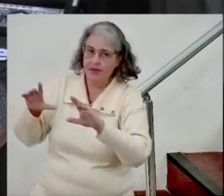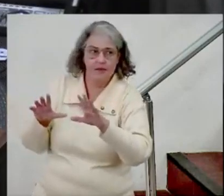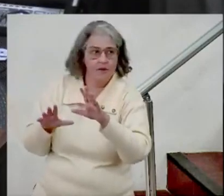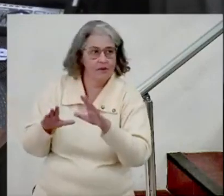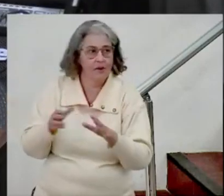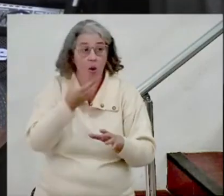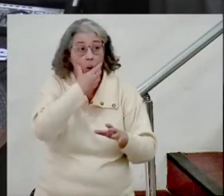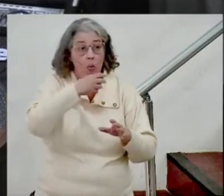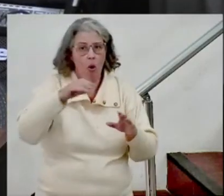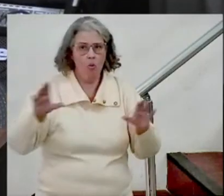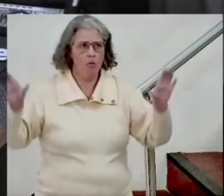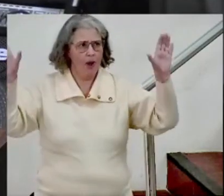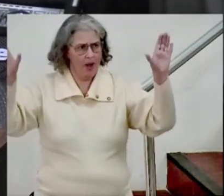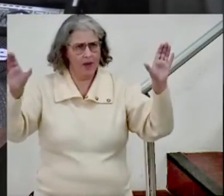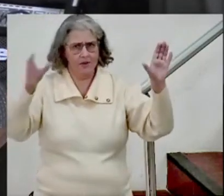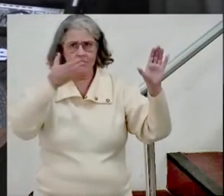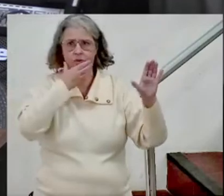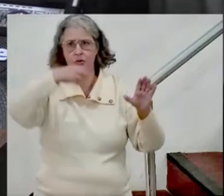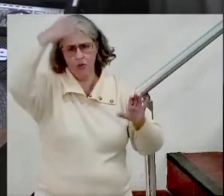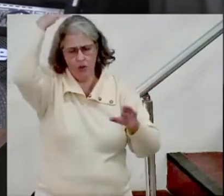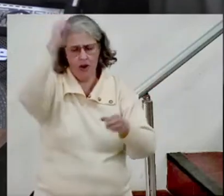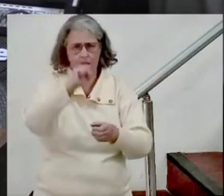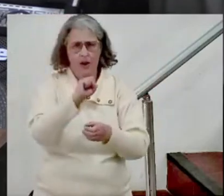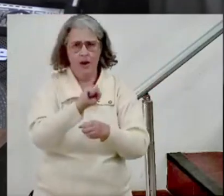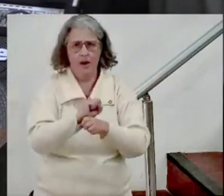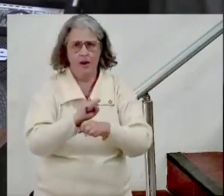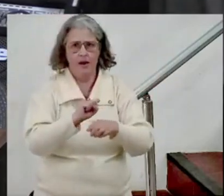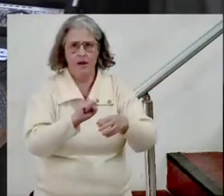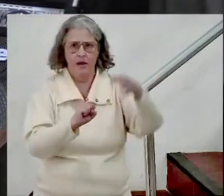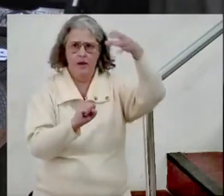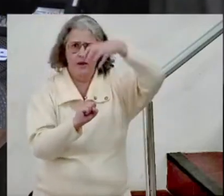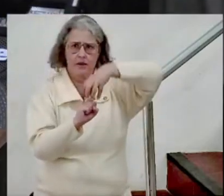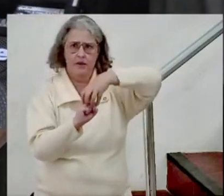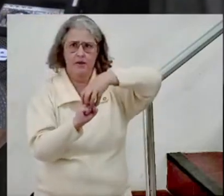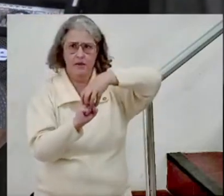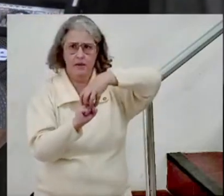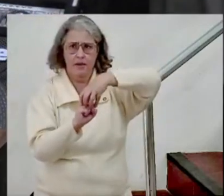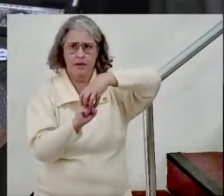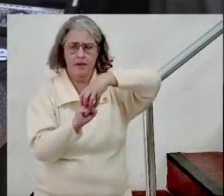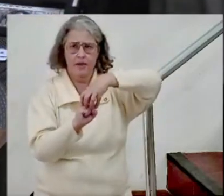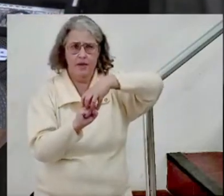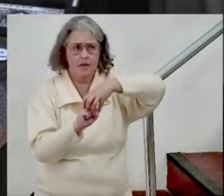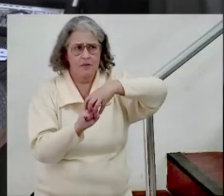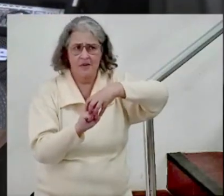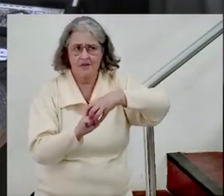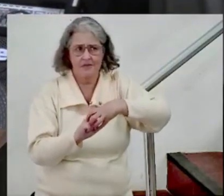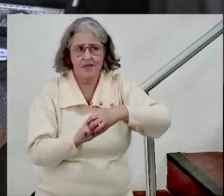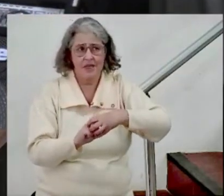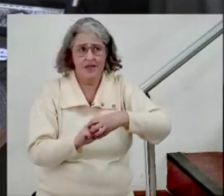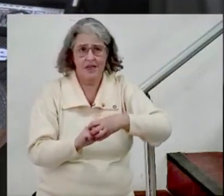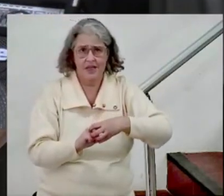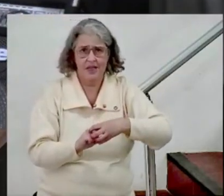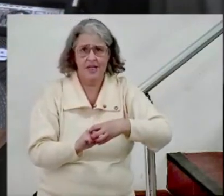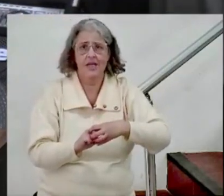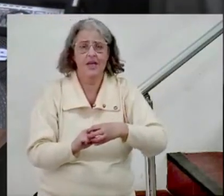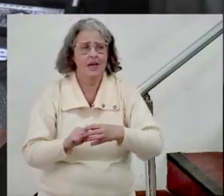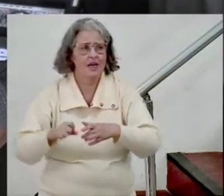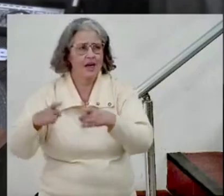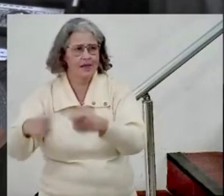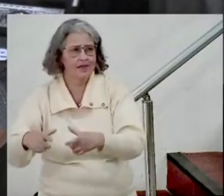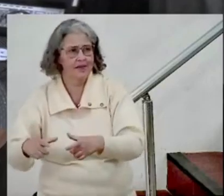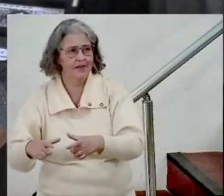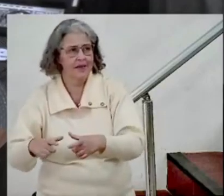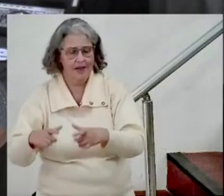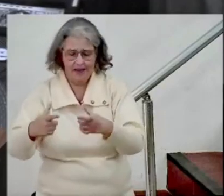Senaqueribe, esse que veio contra as cidades fortificadas de Jerusalém e destruiu todas, de Judá, e destruiu todas, só não